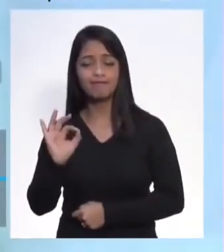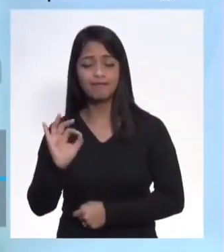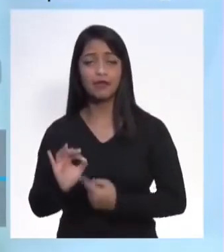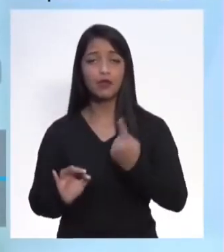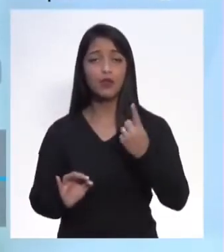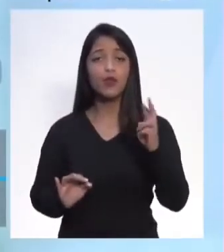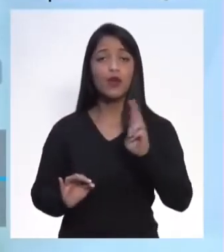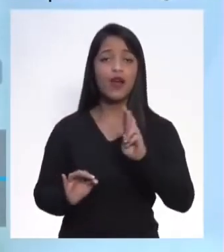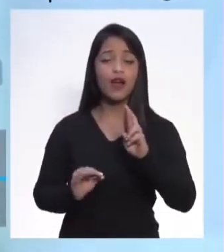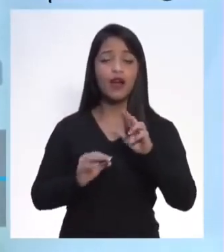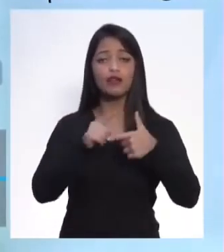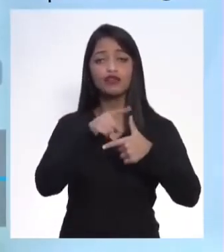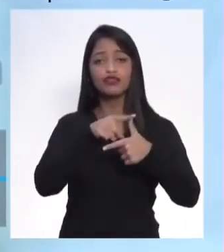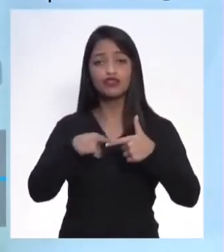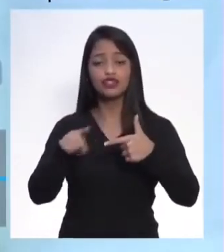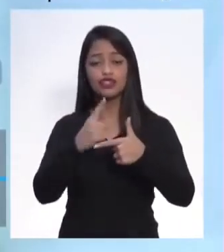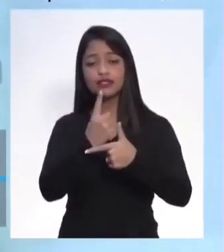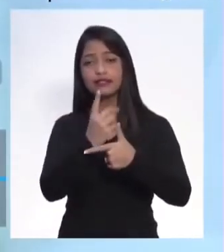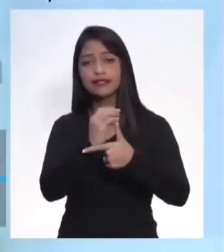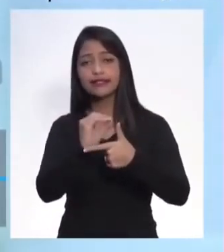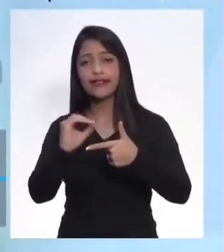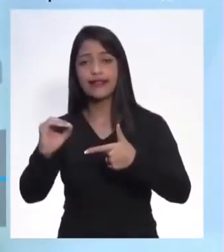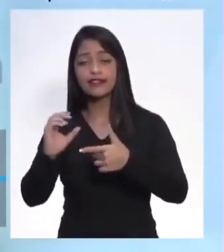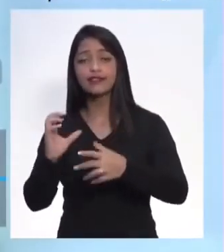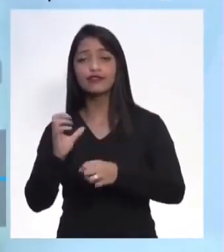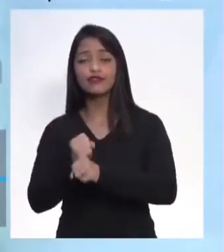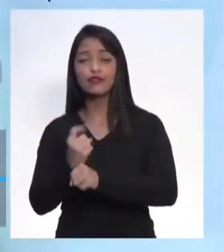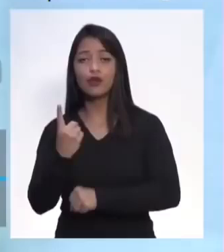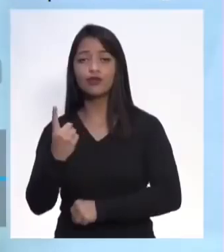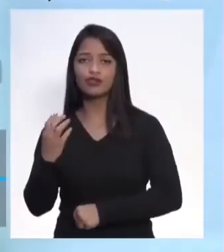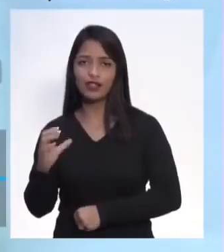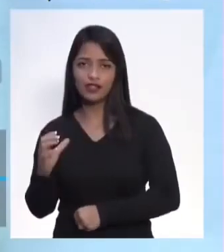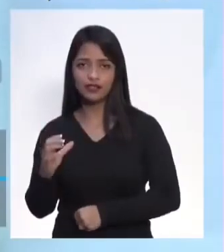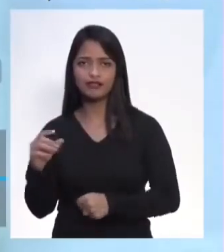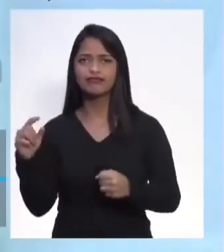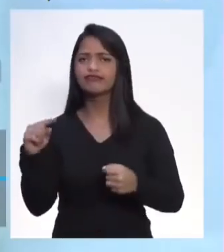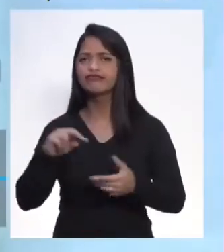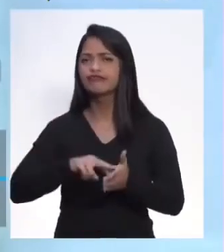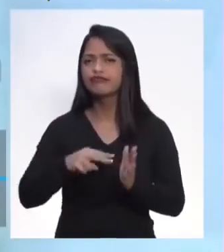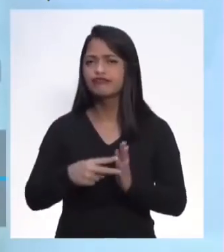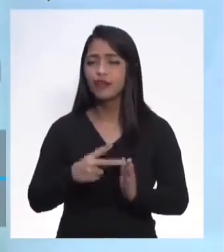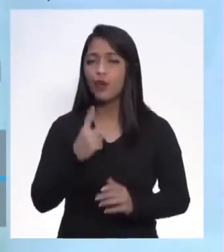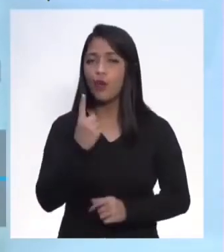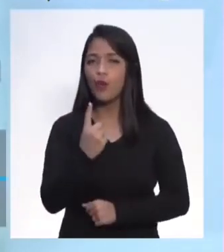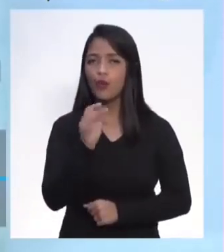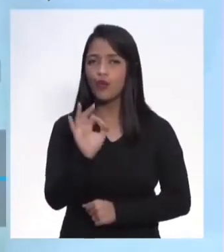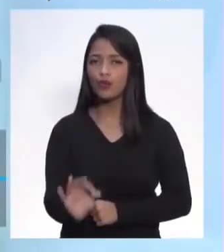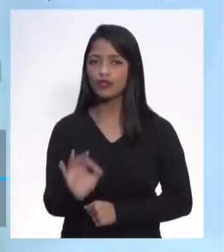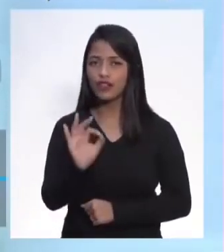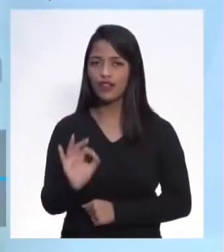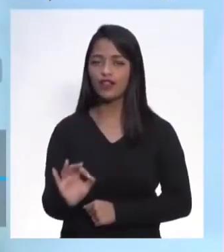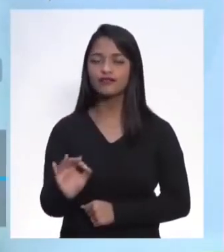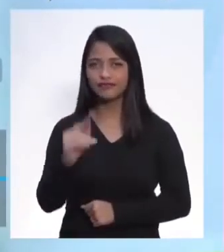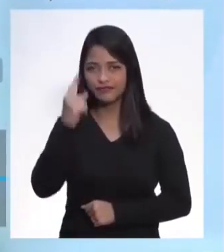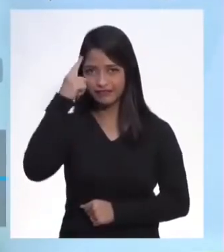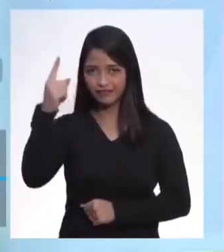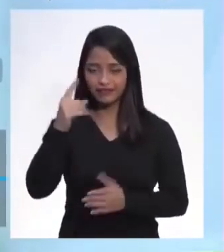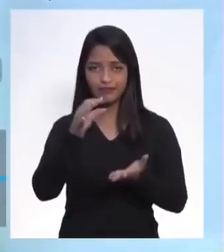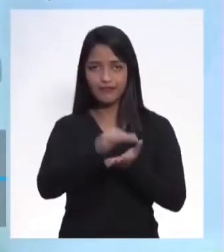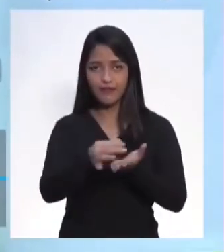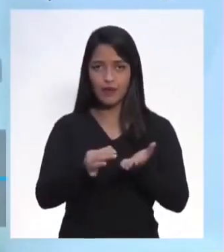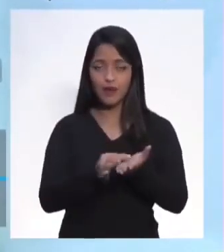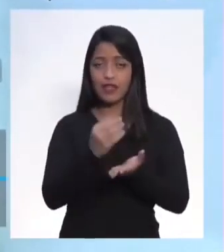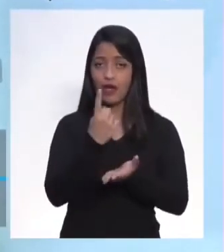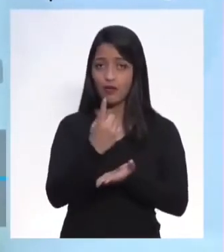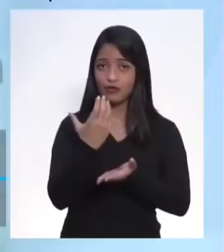R$1 dividido em 100 partes, ou seja, nós estamos falando de 1%. Ou seja, aquela moedinha de